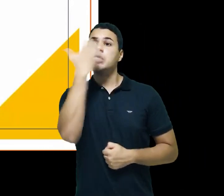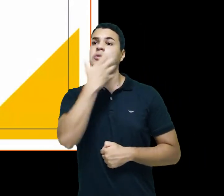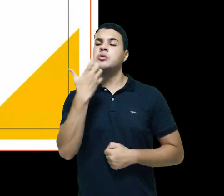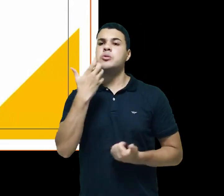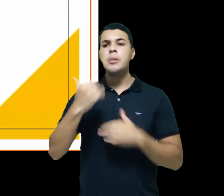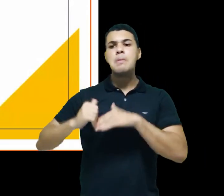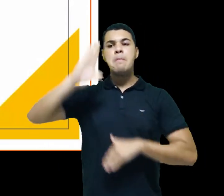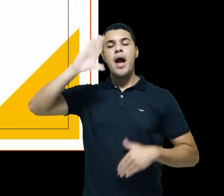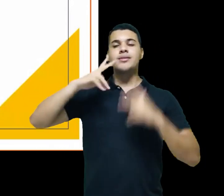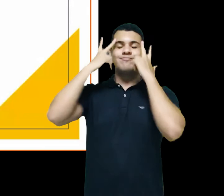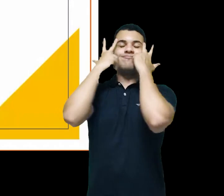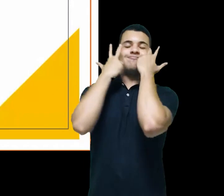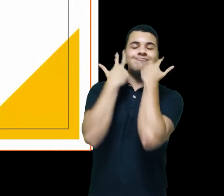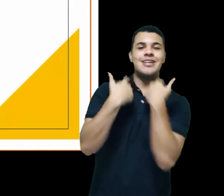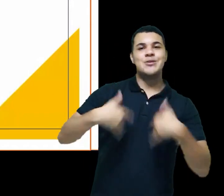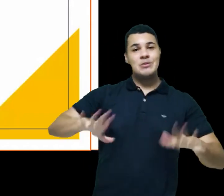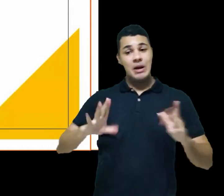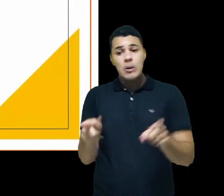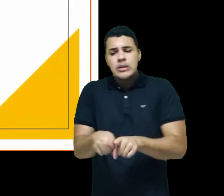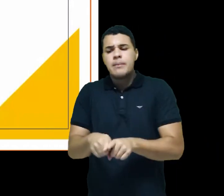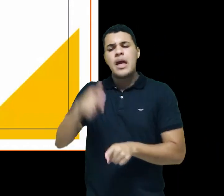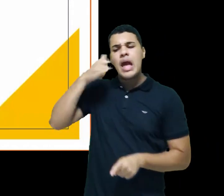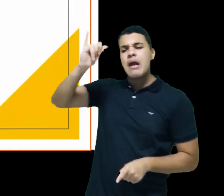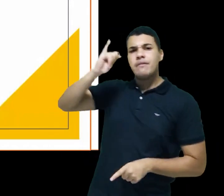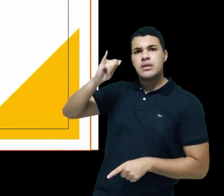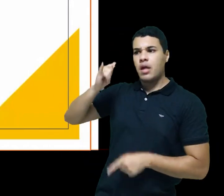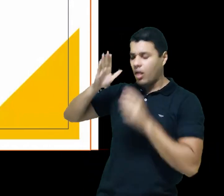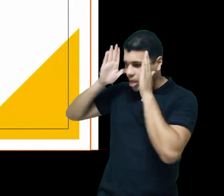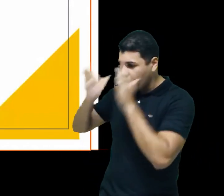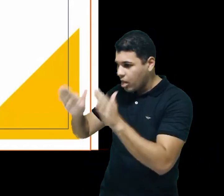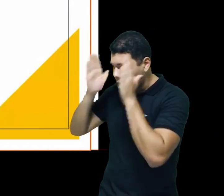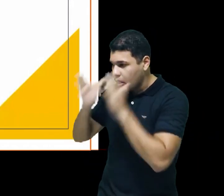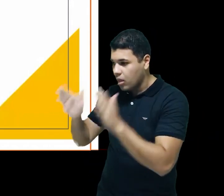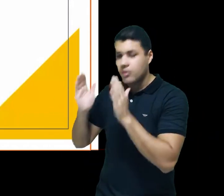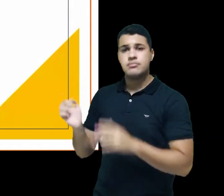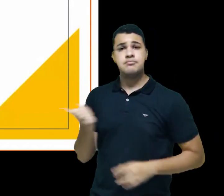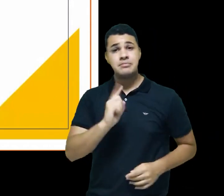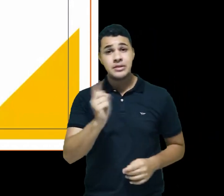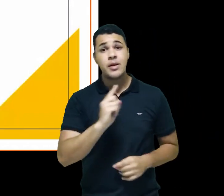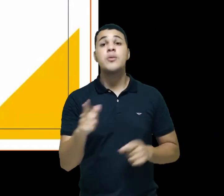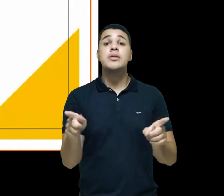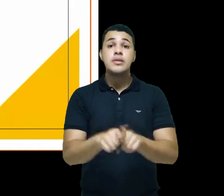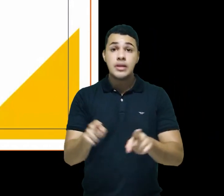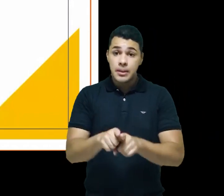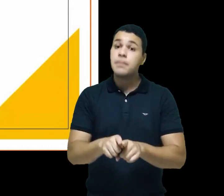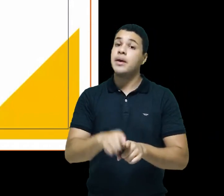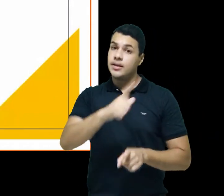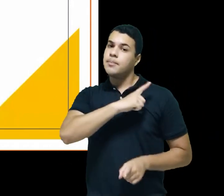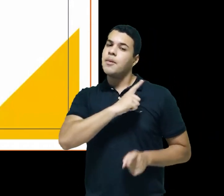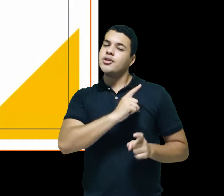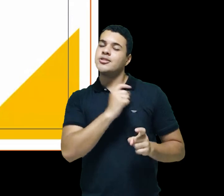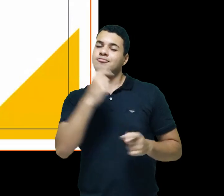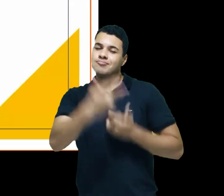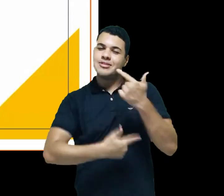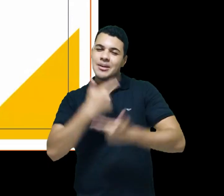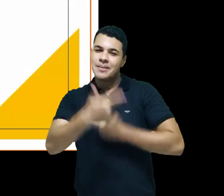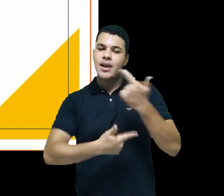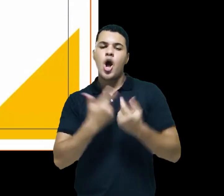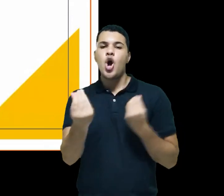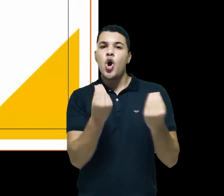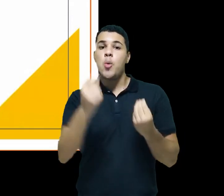menos subjetivo, mais concreto e efetivo. Também devemos ter como aliada a